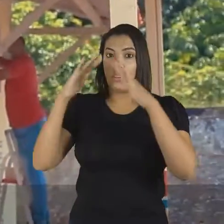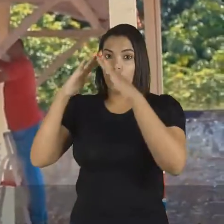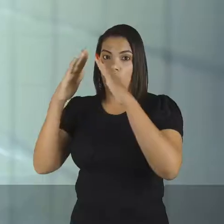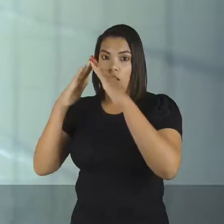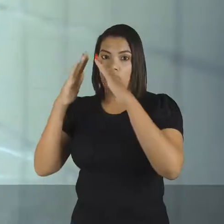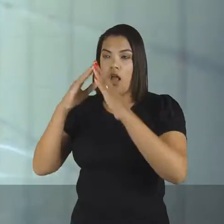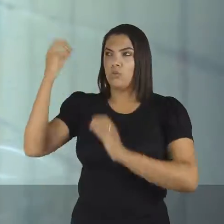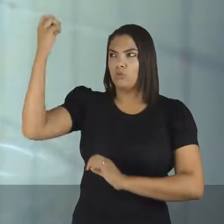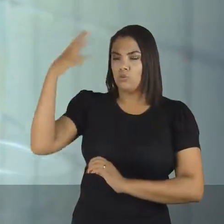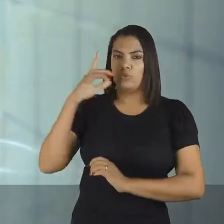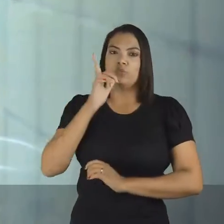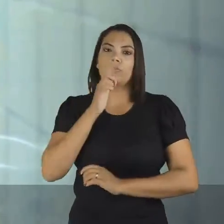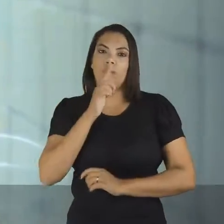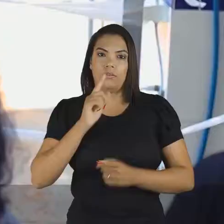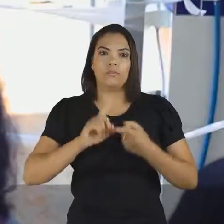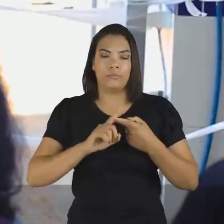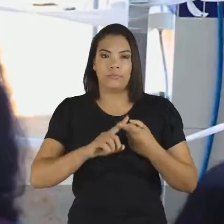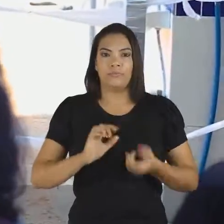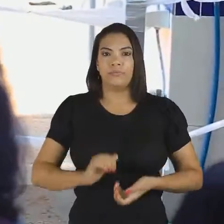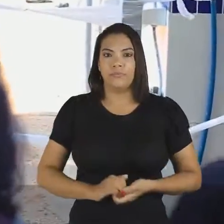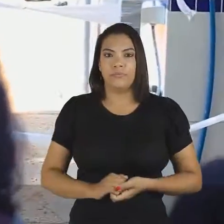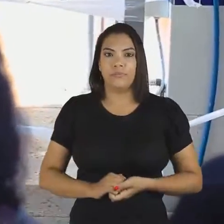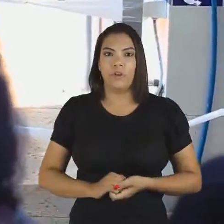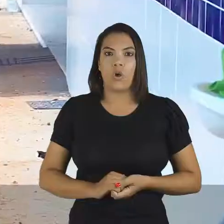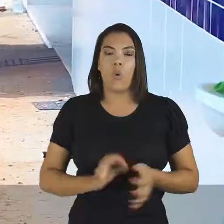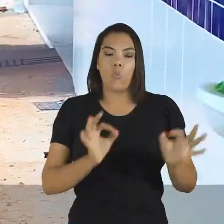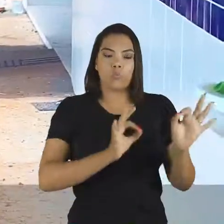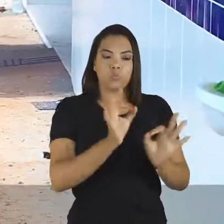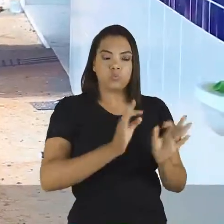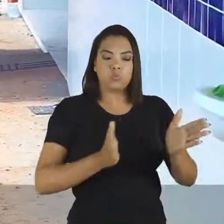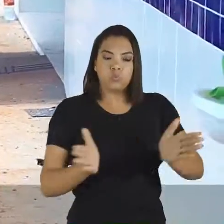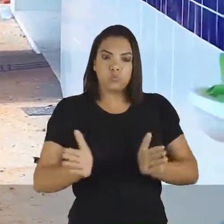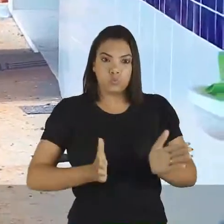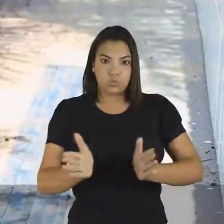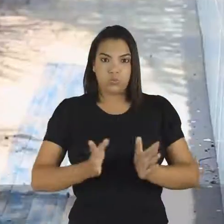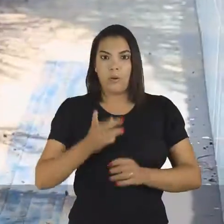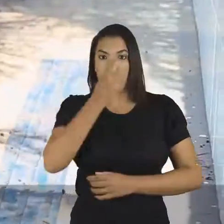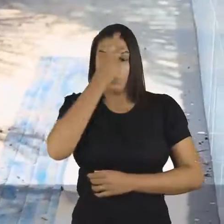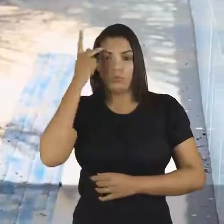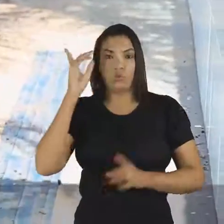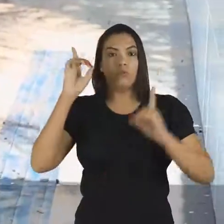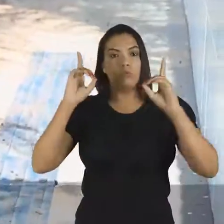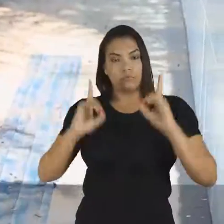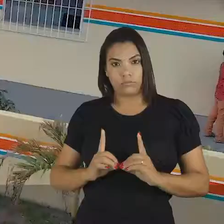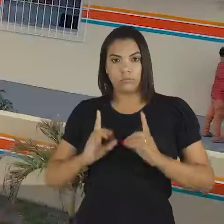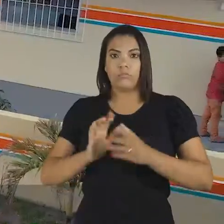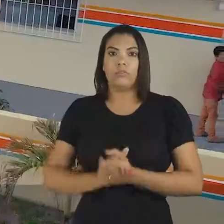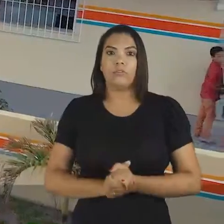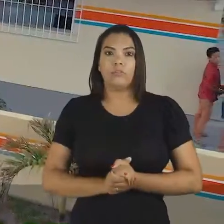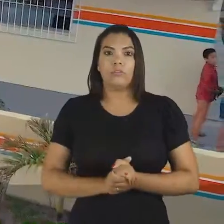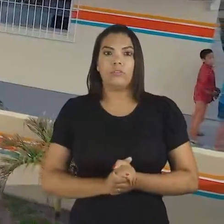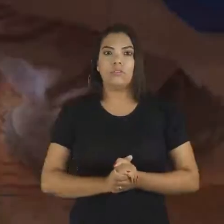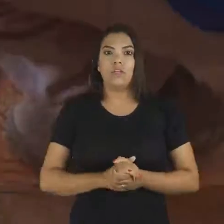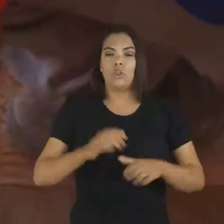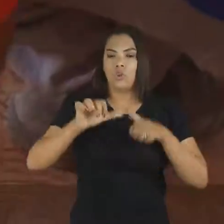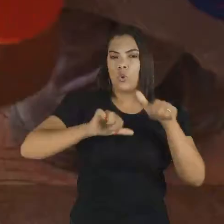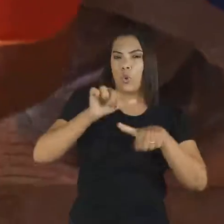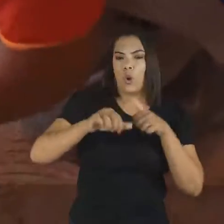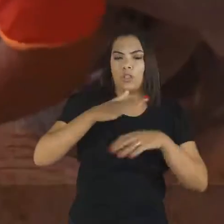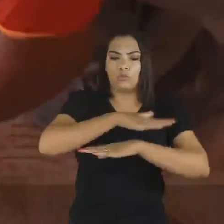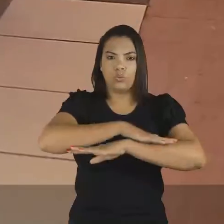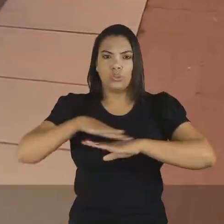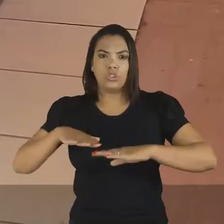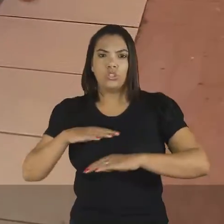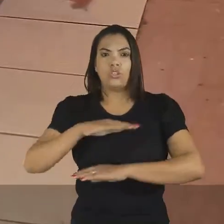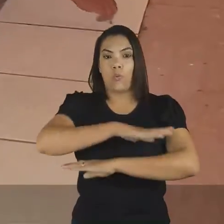na parte elétrica e hidráulica. Ajustes na acessibilidade para pessoas com deficiência, rampas de acesso, troca de